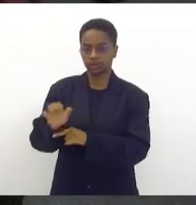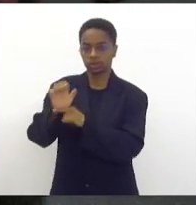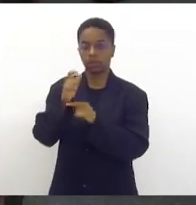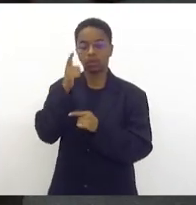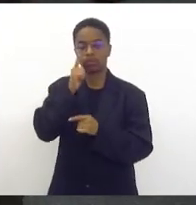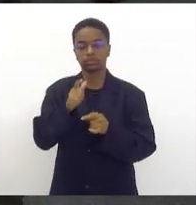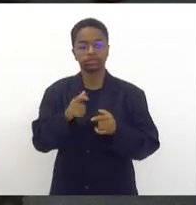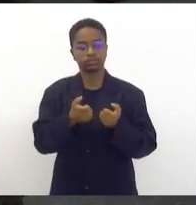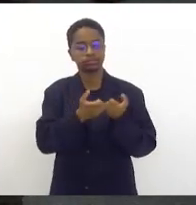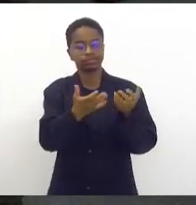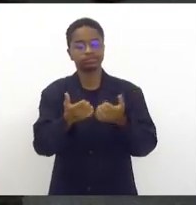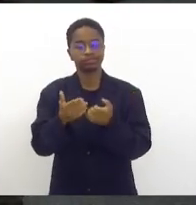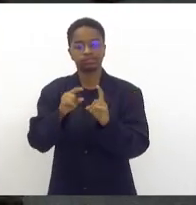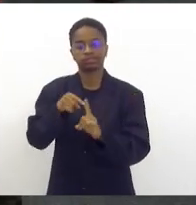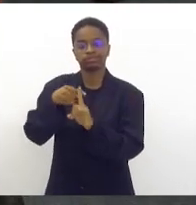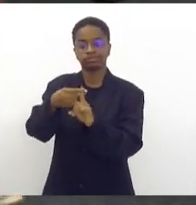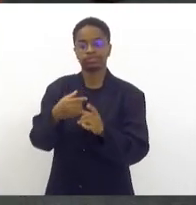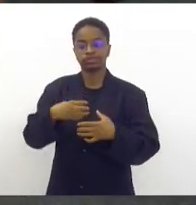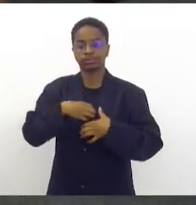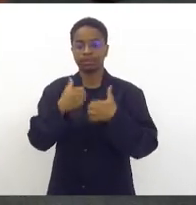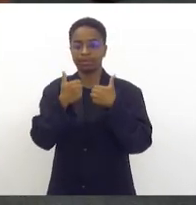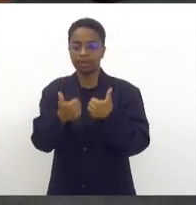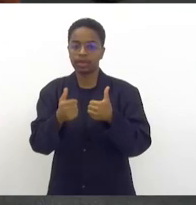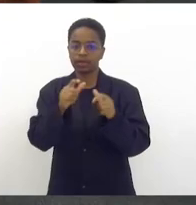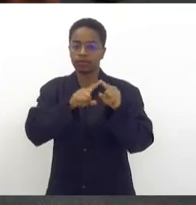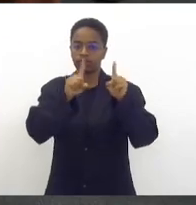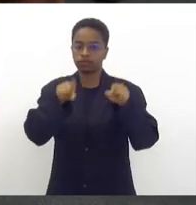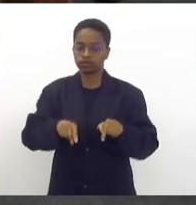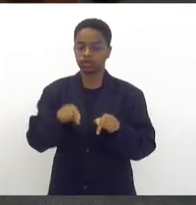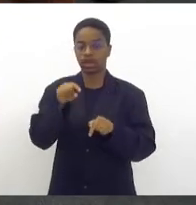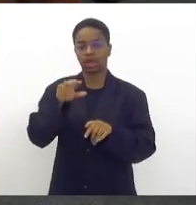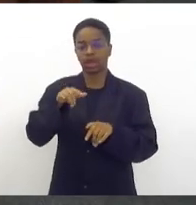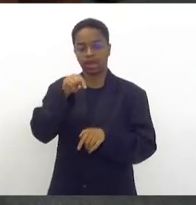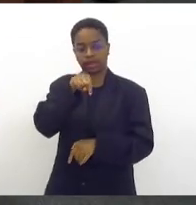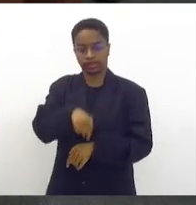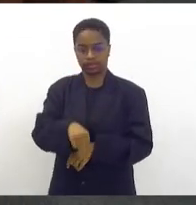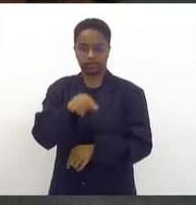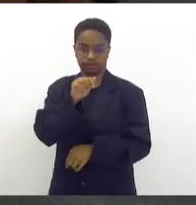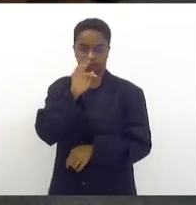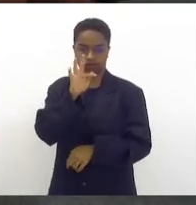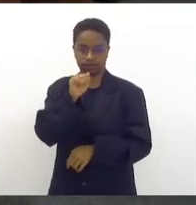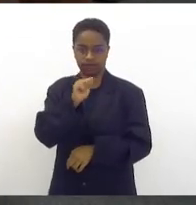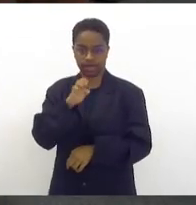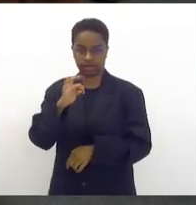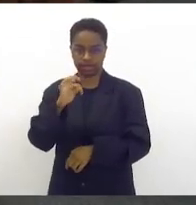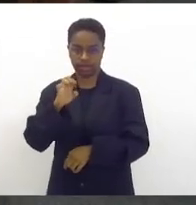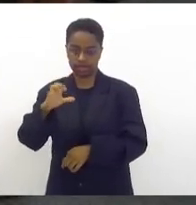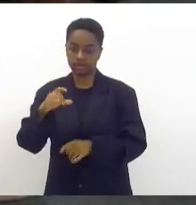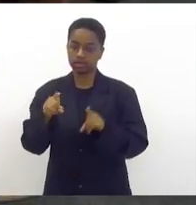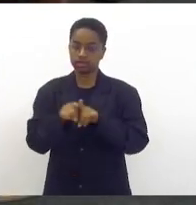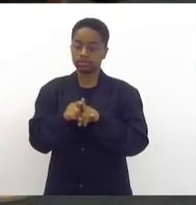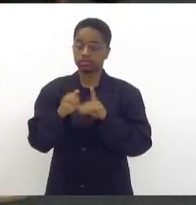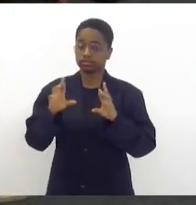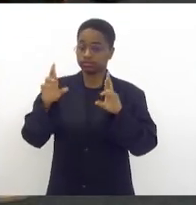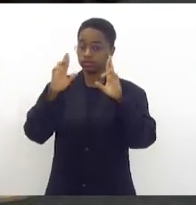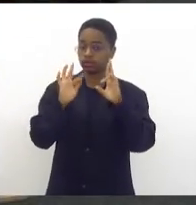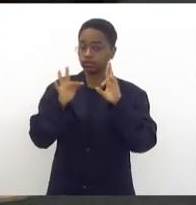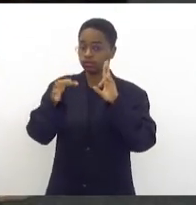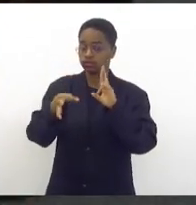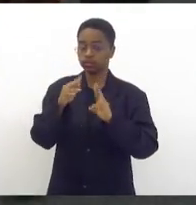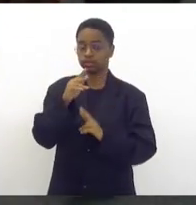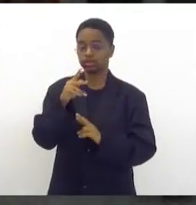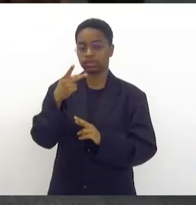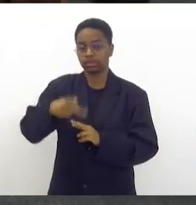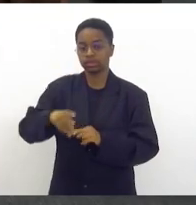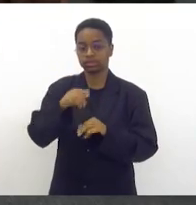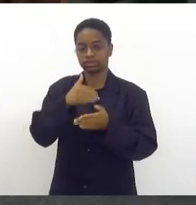mais bem-estar para os servidores, nesse caso da FAETEC, e a gente espera que, em breve, também da SEDUC, aqui no Estado do Rio de Janeiro.